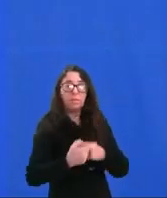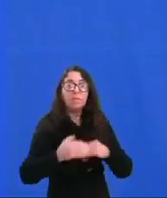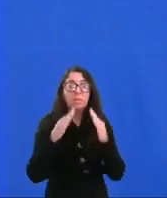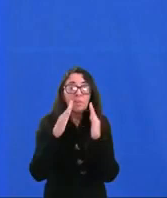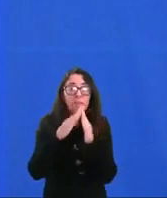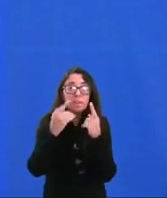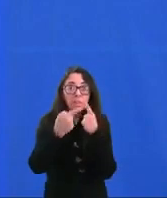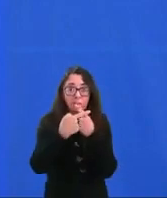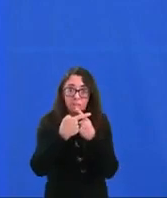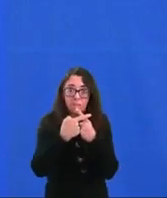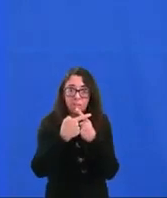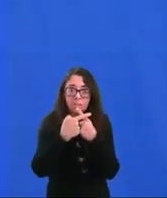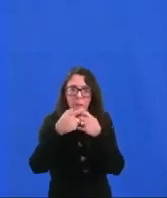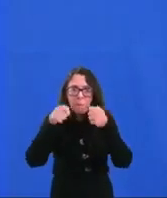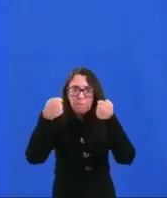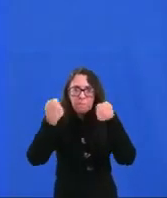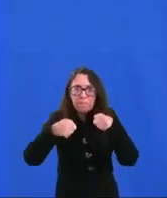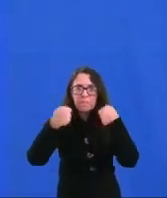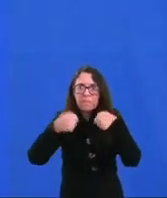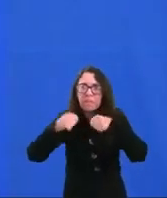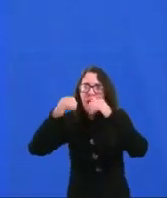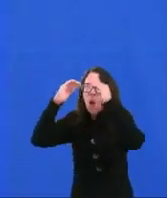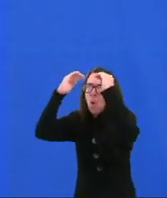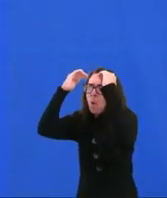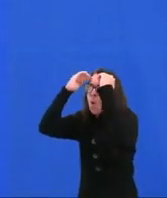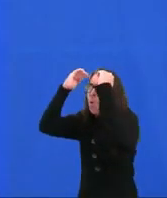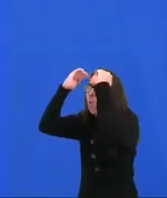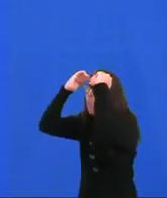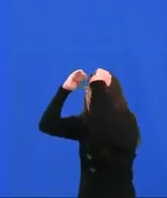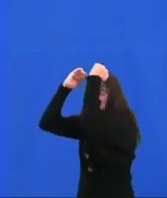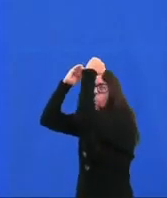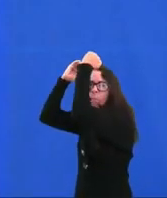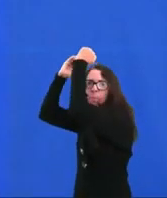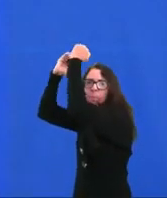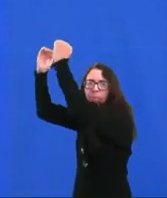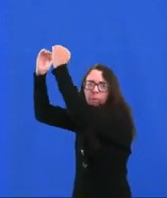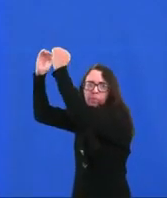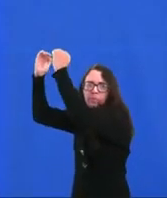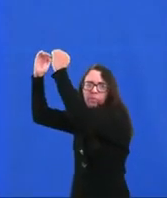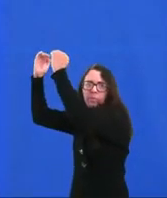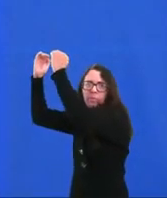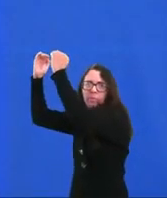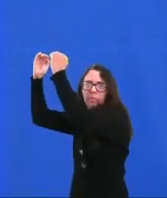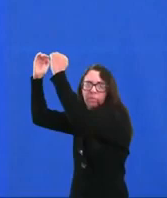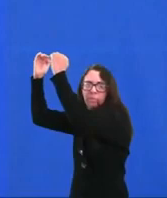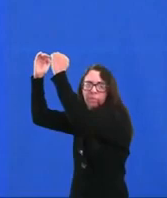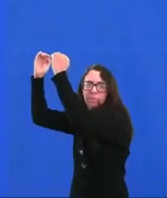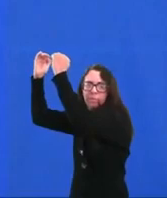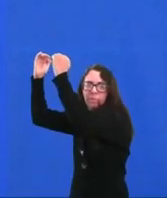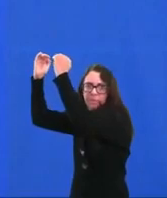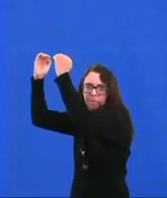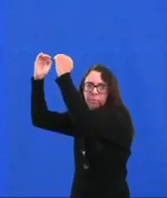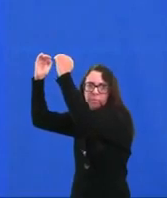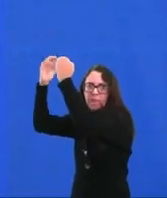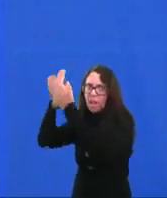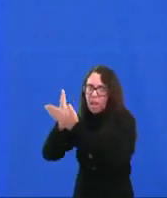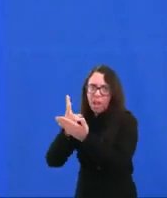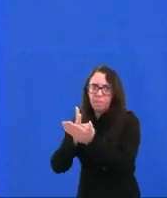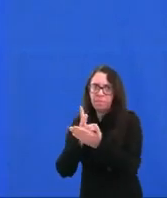que Jesus é o nosso mestre. Lemos Efésios novamente, agora no